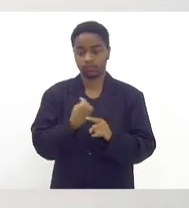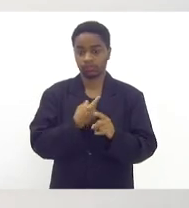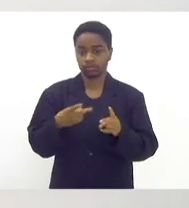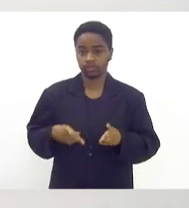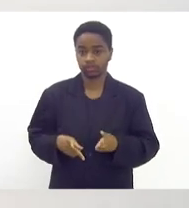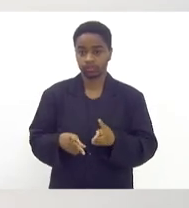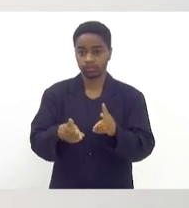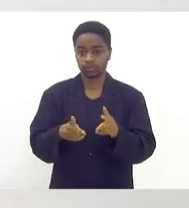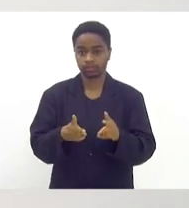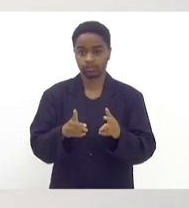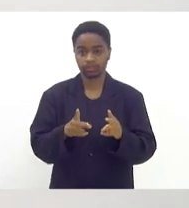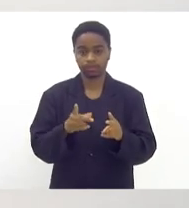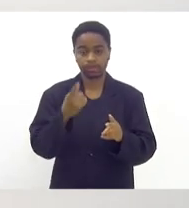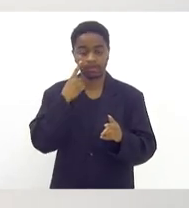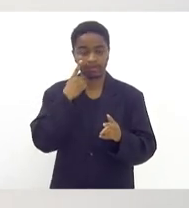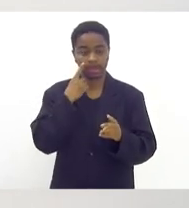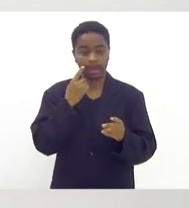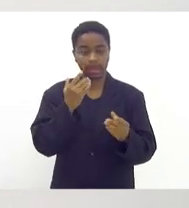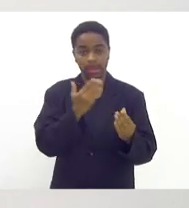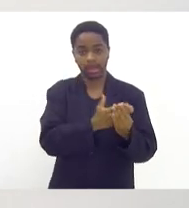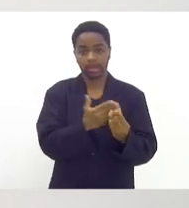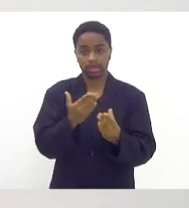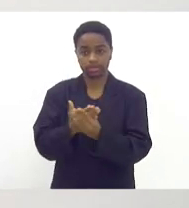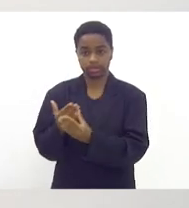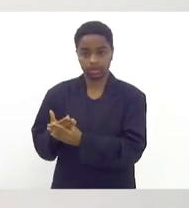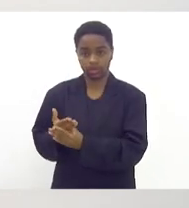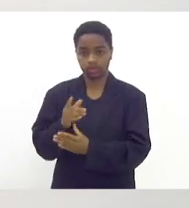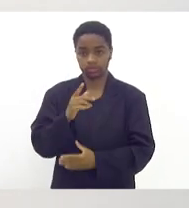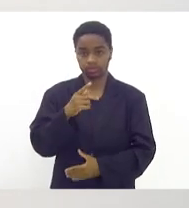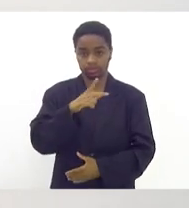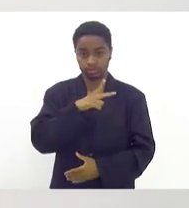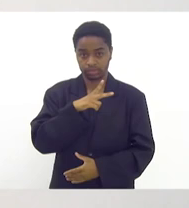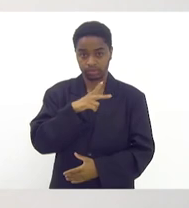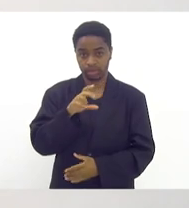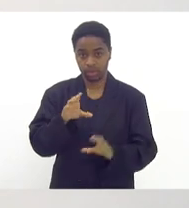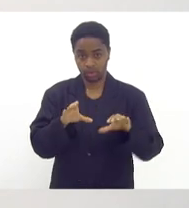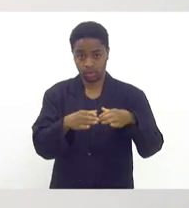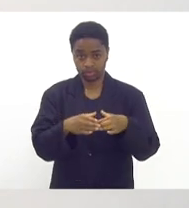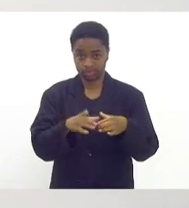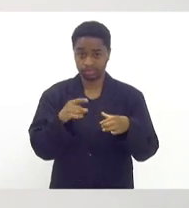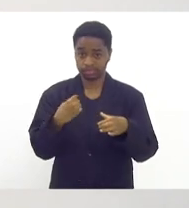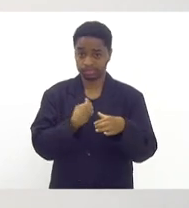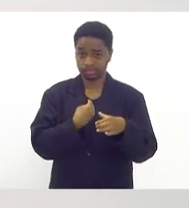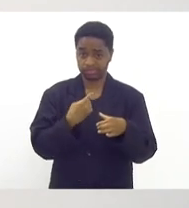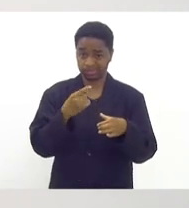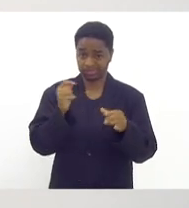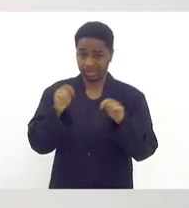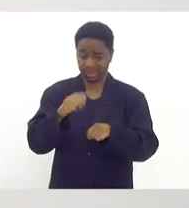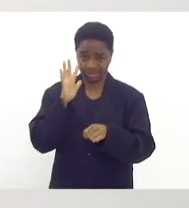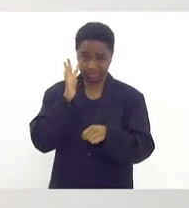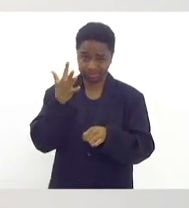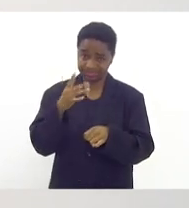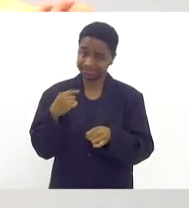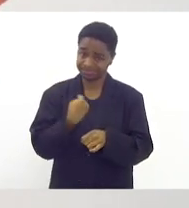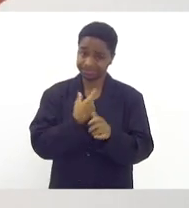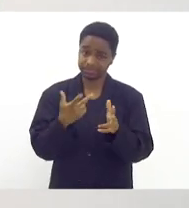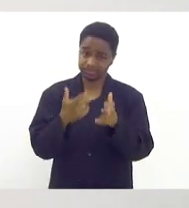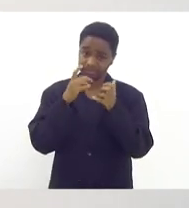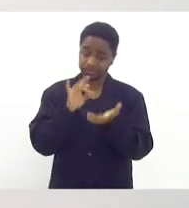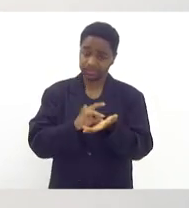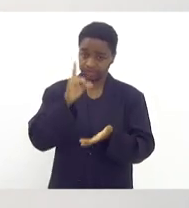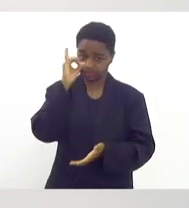as ações individuais e as ações coletivas sim isso vai resolver a gente tá vendo que tá difícil resolver então a gente precisa de